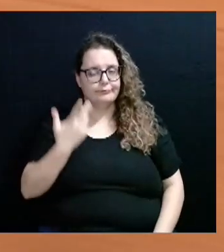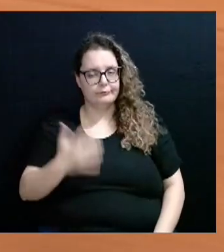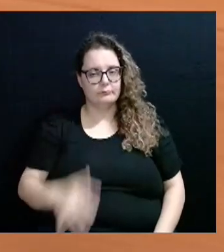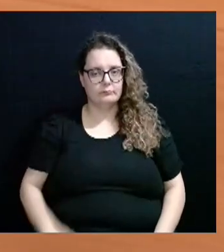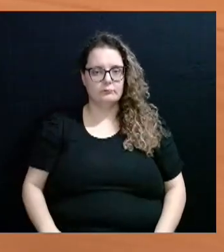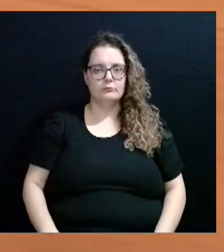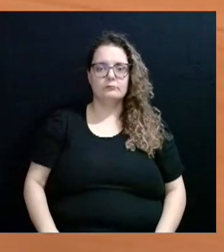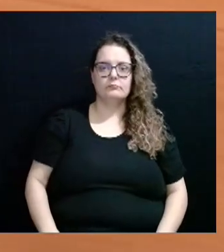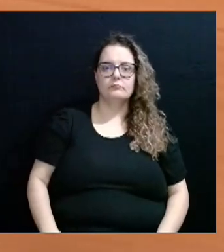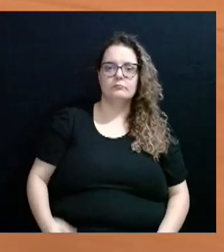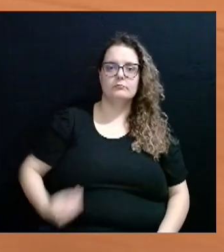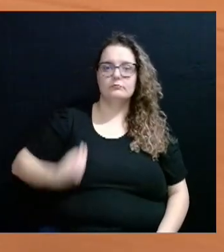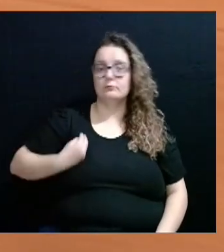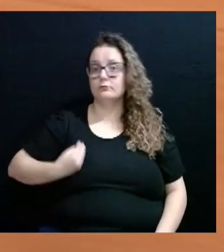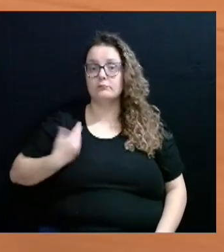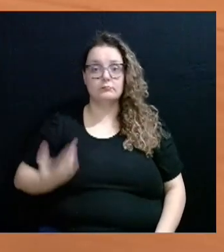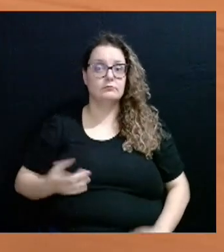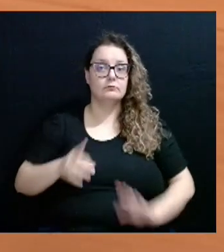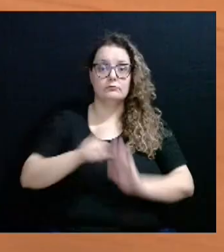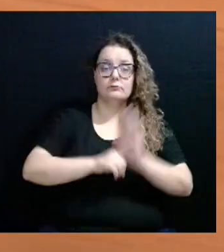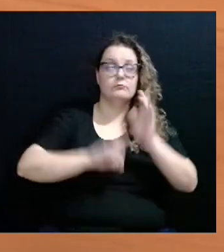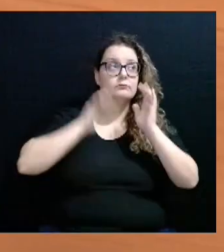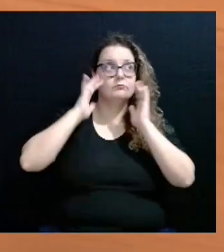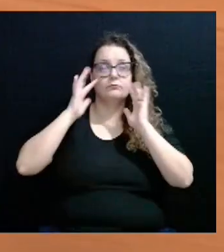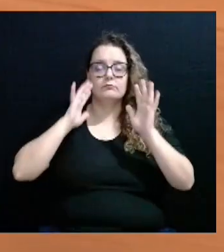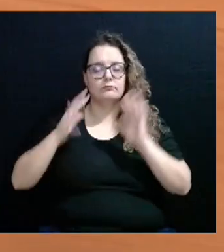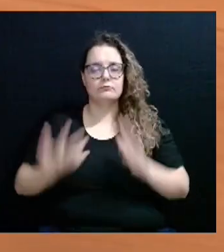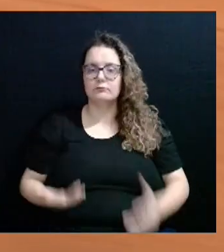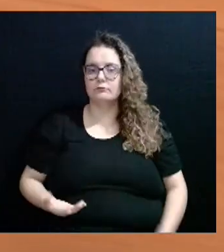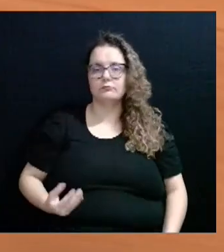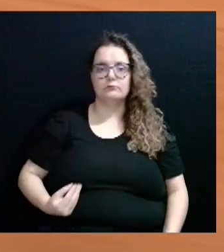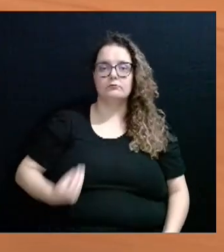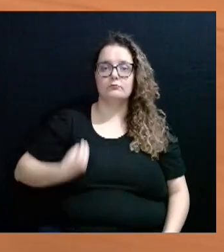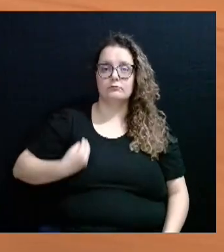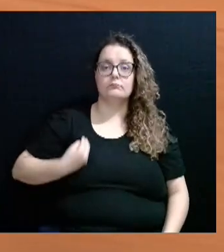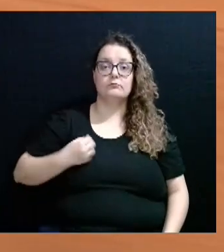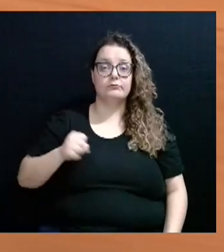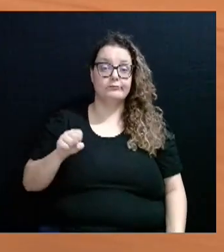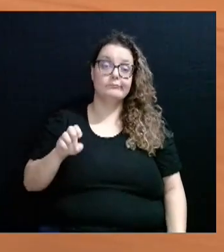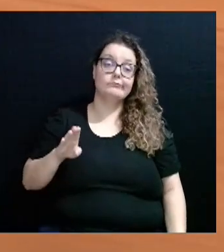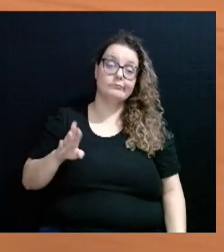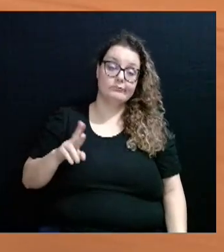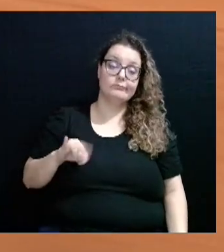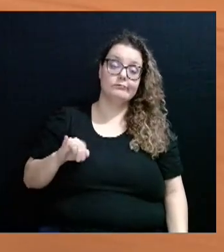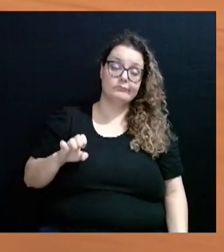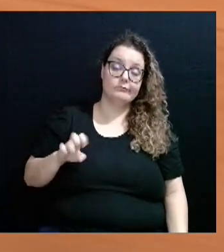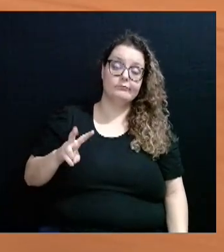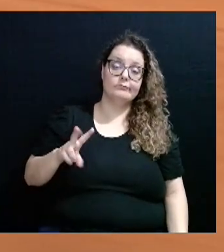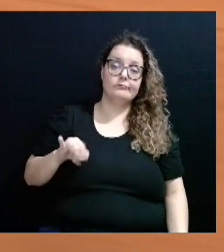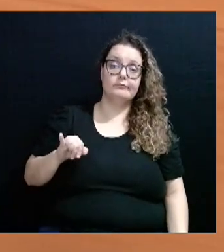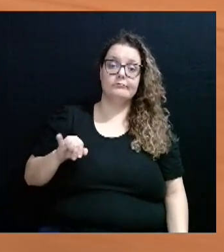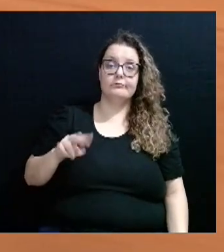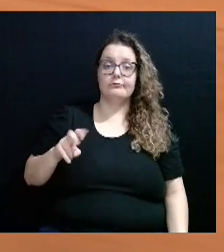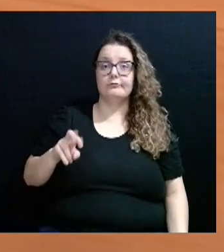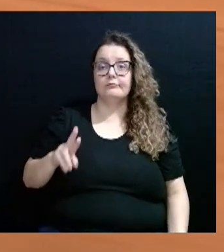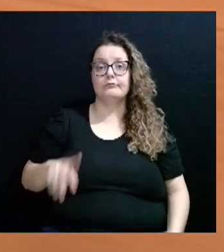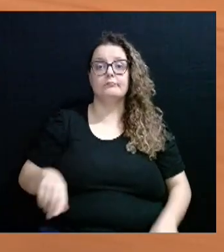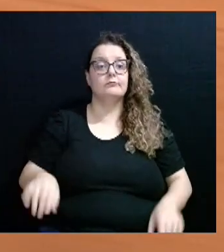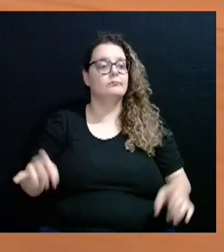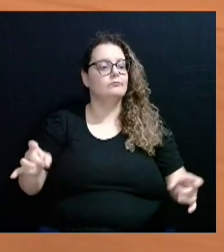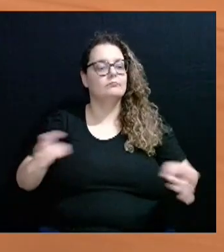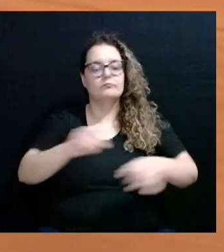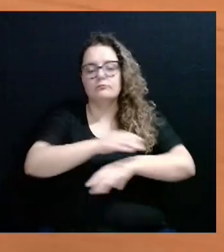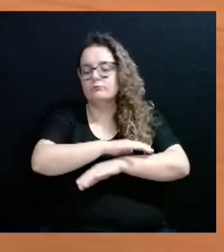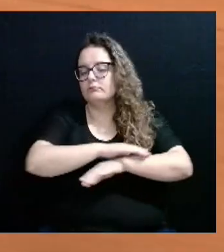viver, o direito de sonhar e o direito de sobreviver também, né? E pôr um fim, pôr um basta em